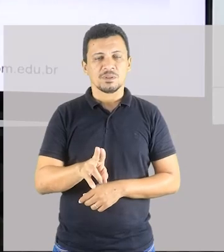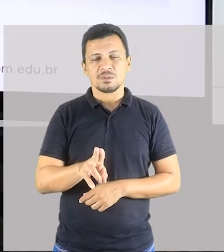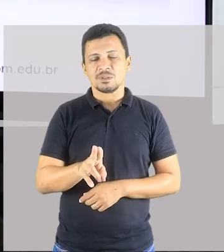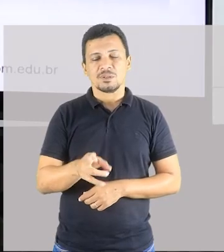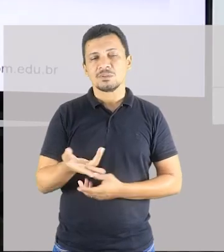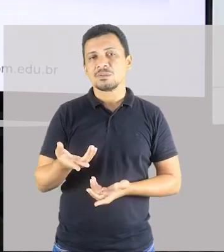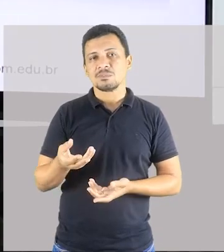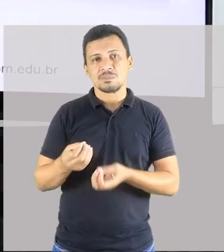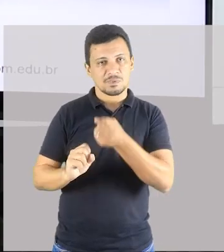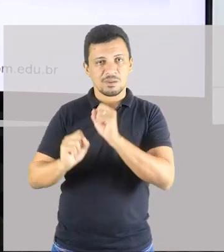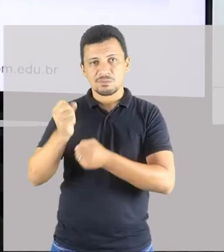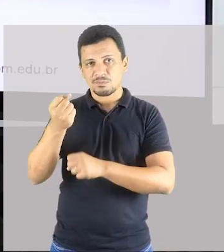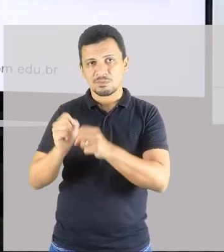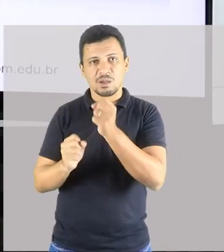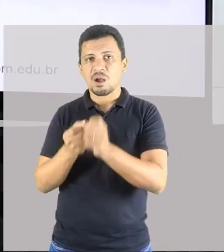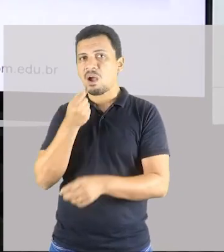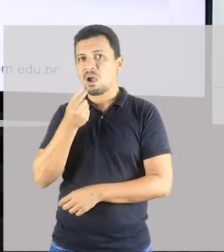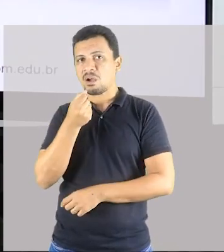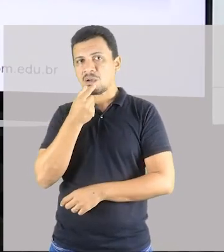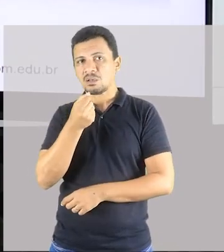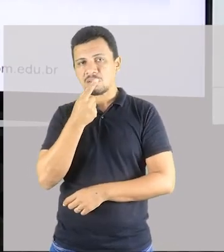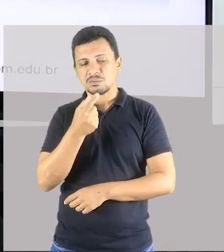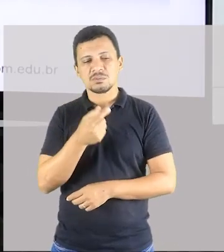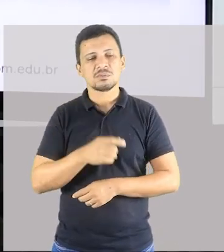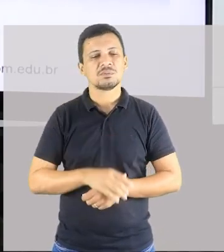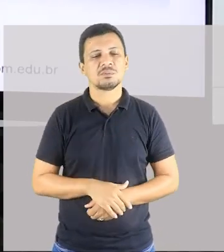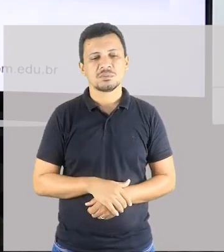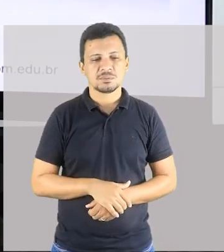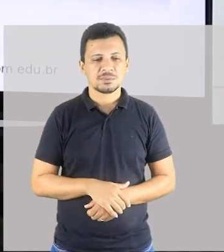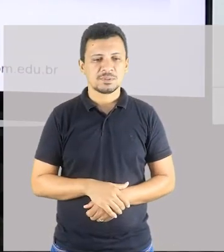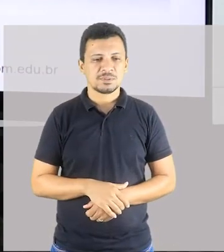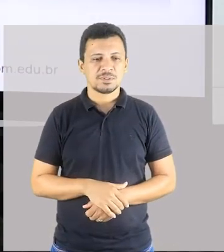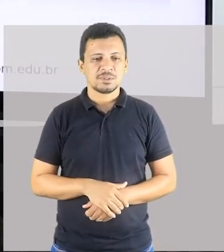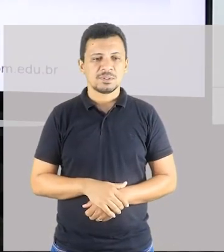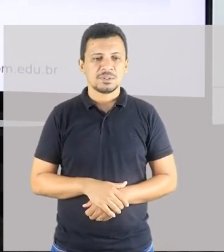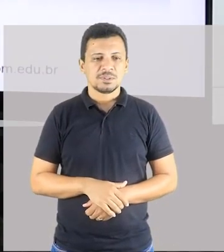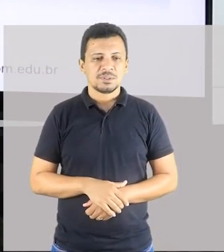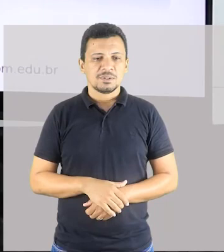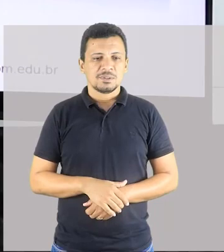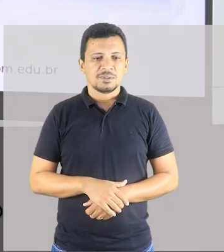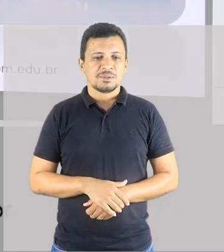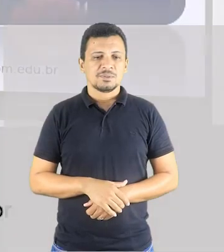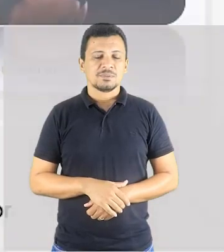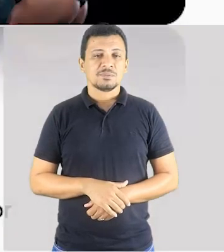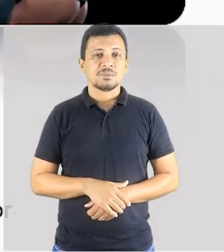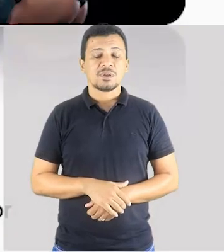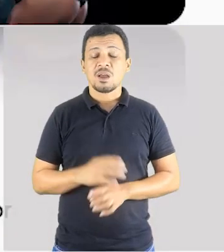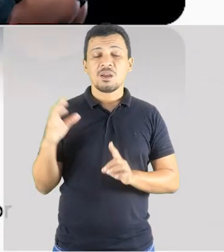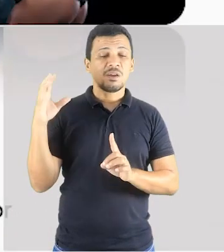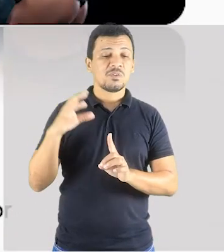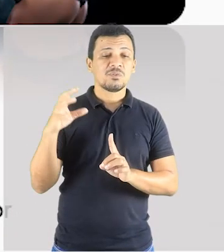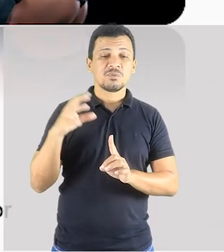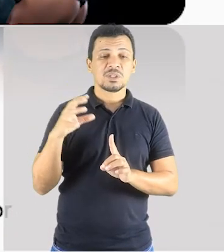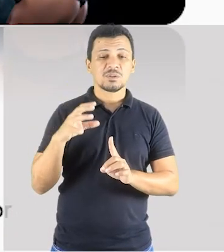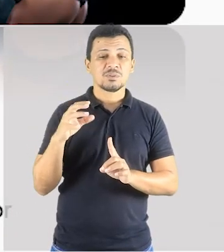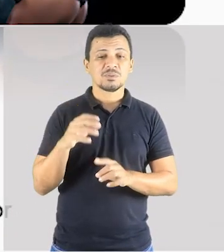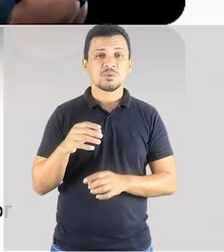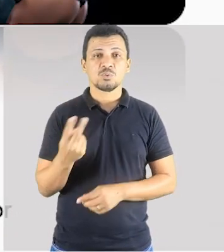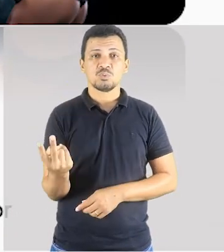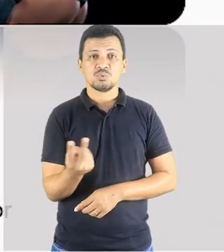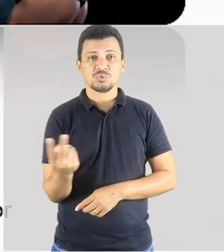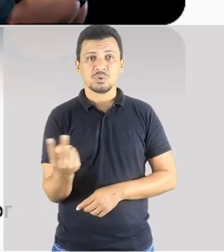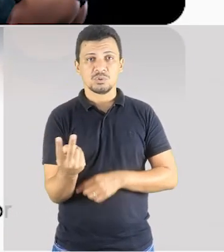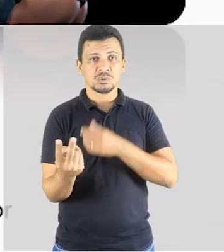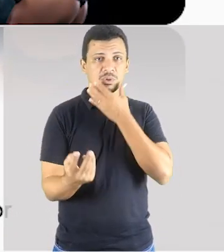droga sintetizada, que é o esteroide anabolizante, beleza? E aí os efeitos dos anabolizantes em ambos